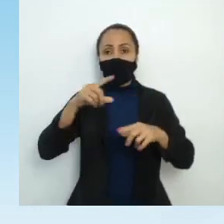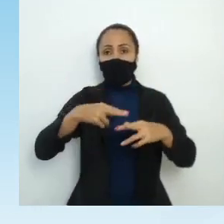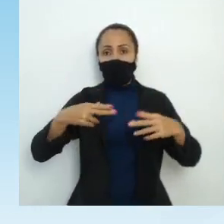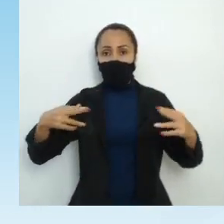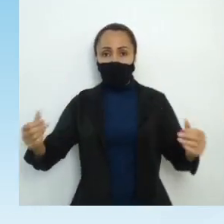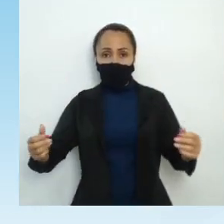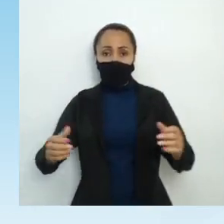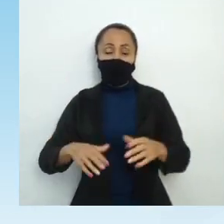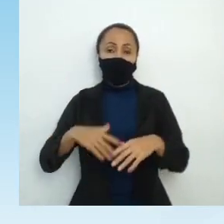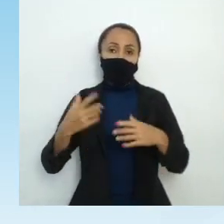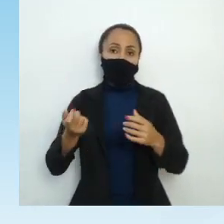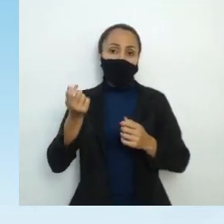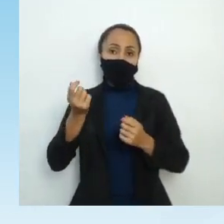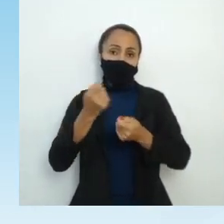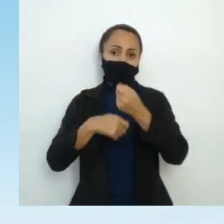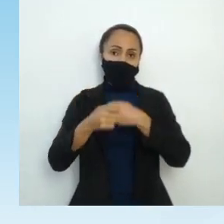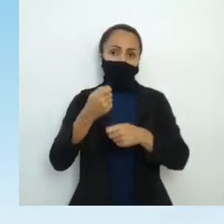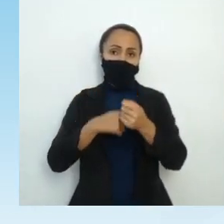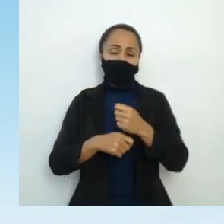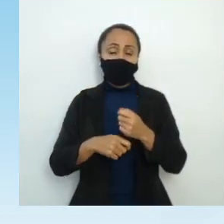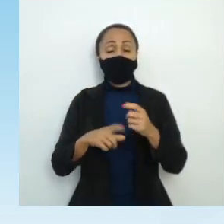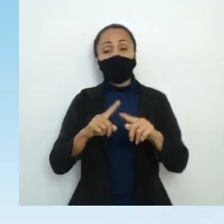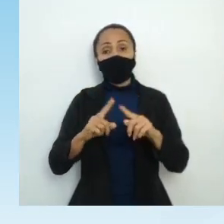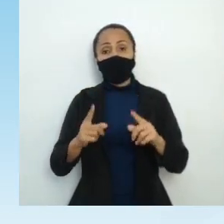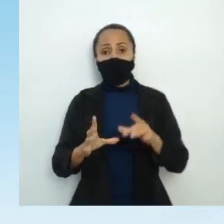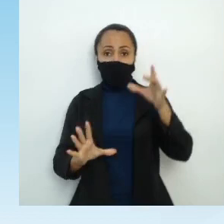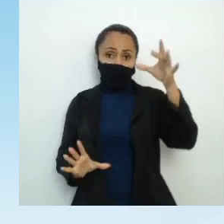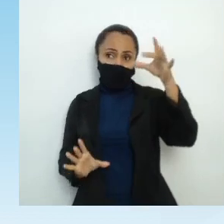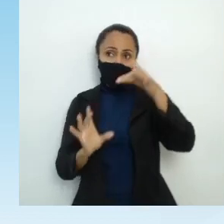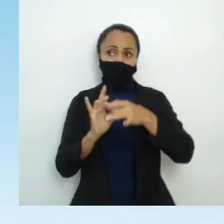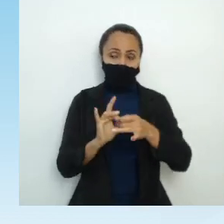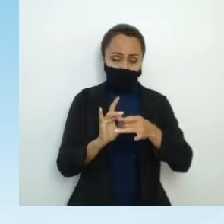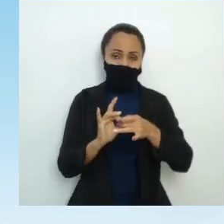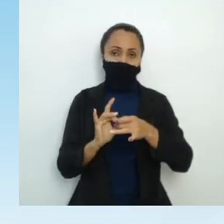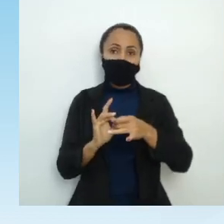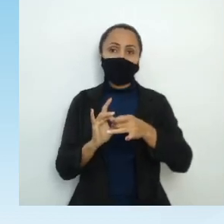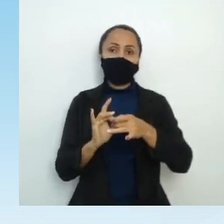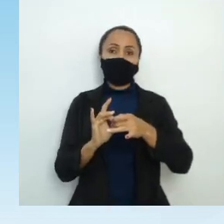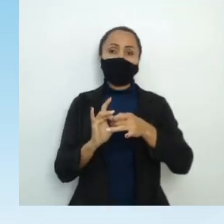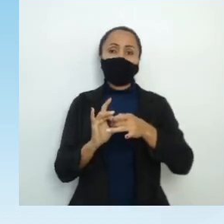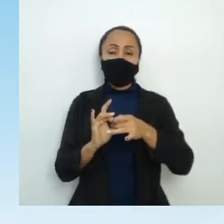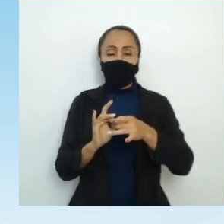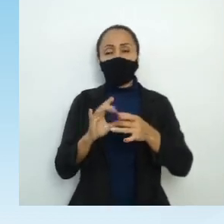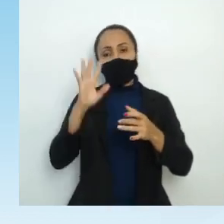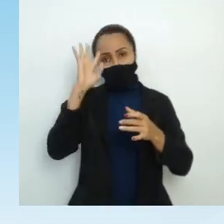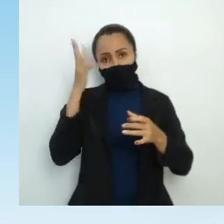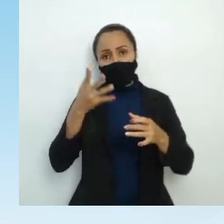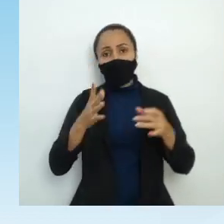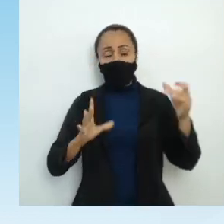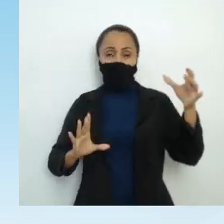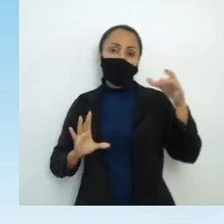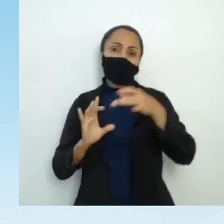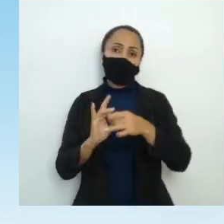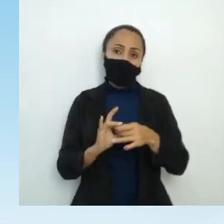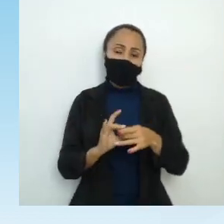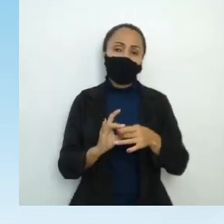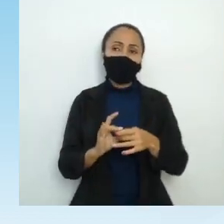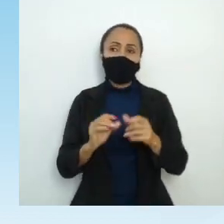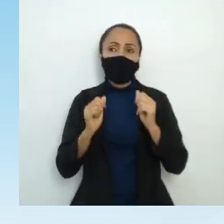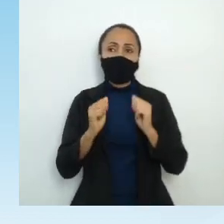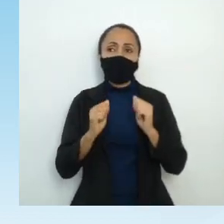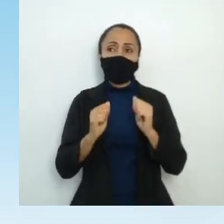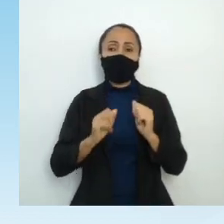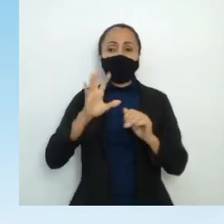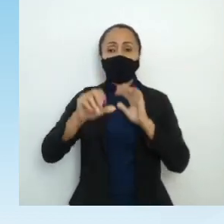mercado externo, mas juntas decidiram aí, né, se juntar. Ficou redundante, né? Se juntaram para poder buscar a